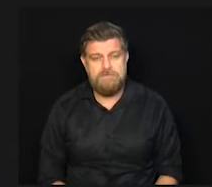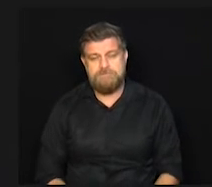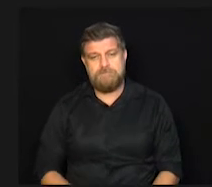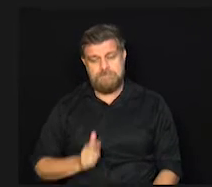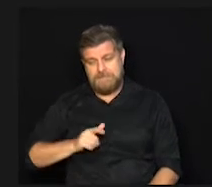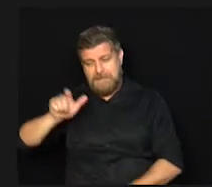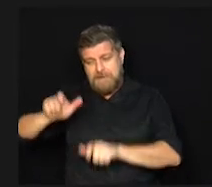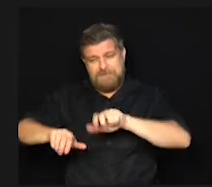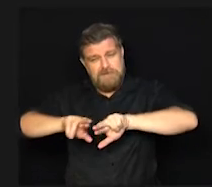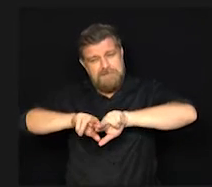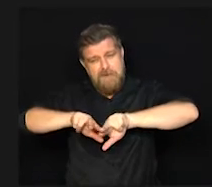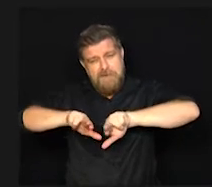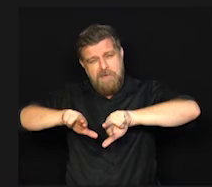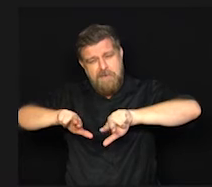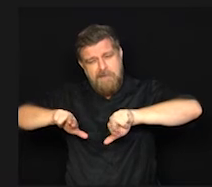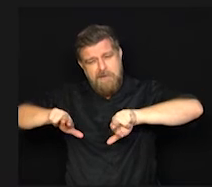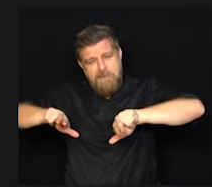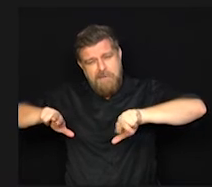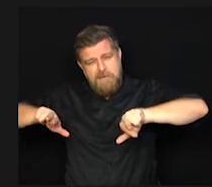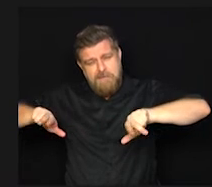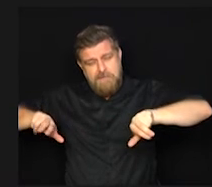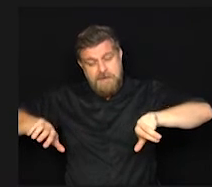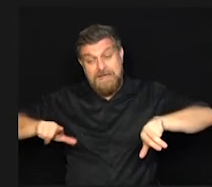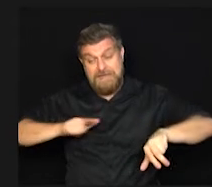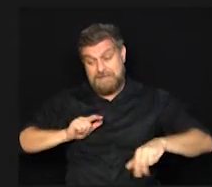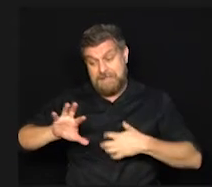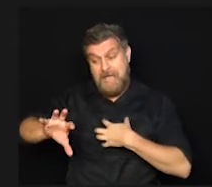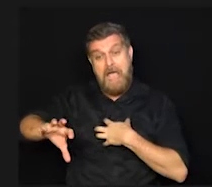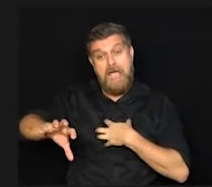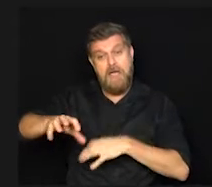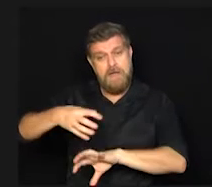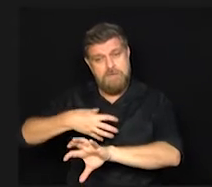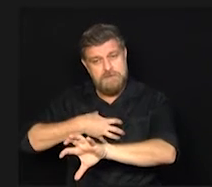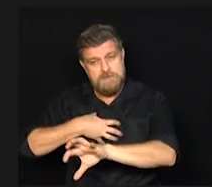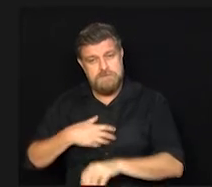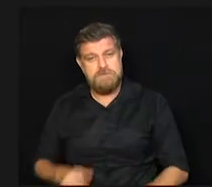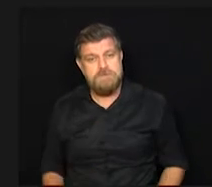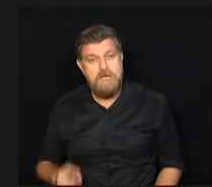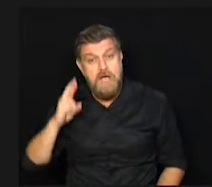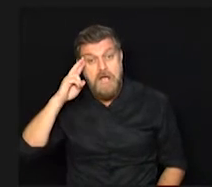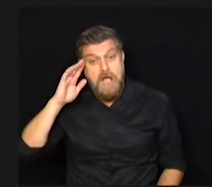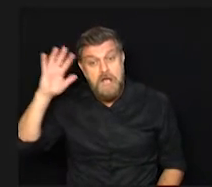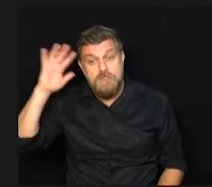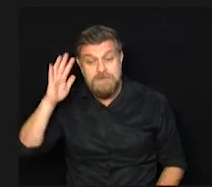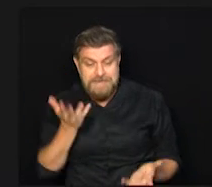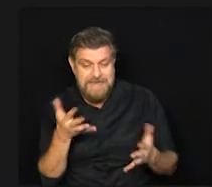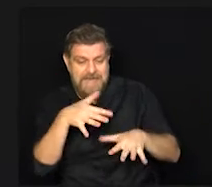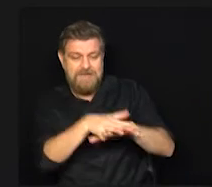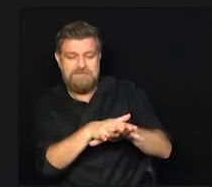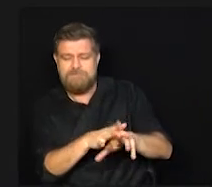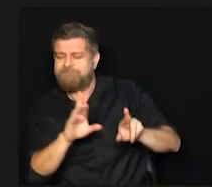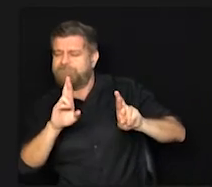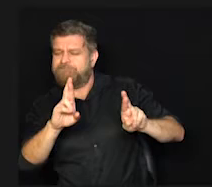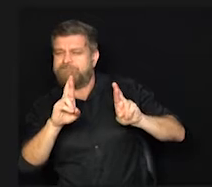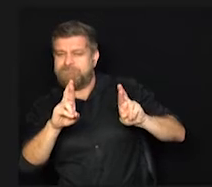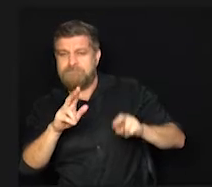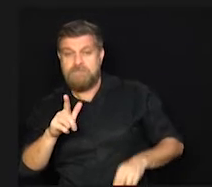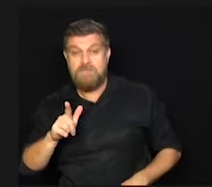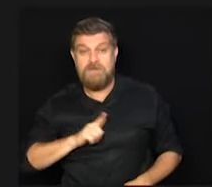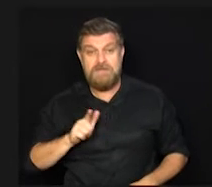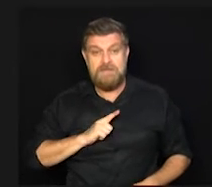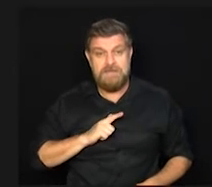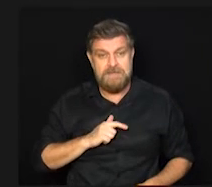outras pessoas que têm esse olhar de empatia, a tão sonhada inclusão que a gente espera precisa ter esse